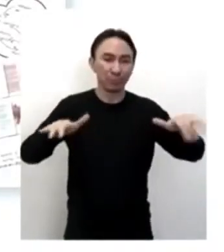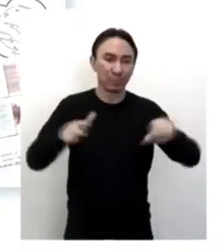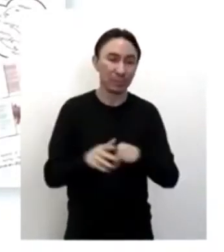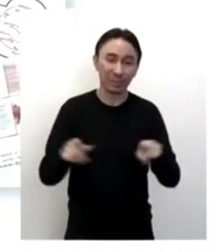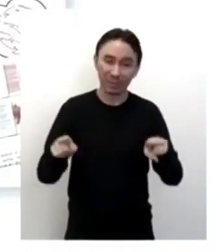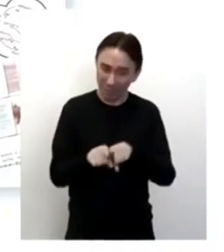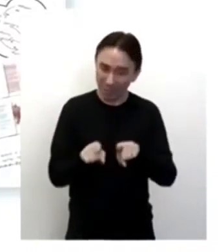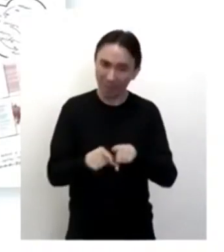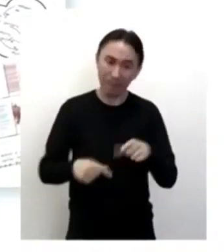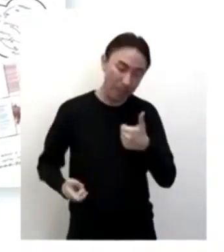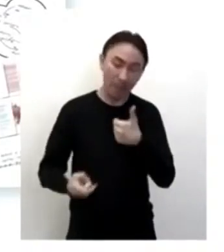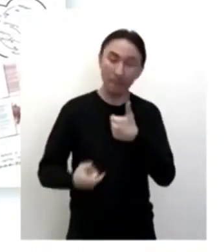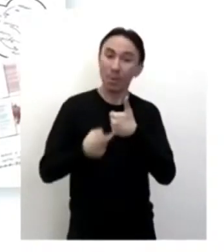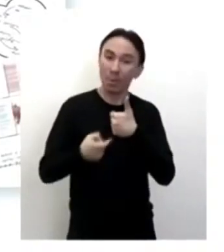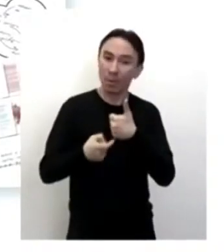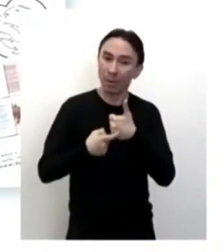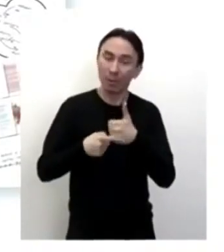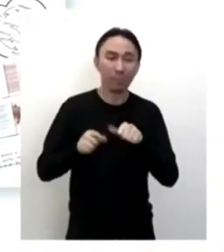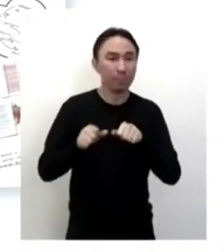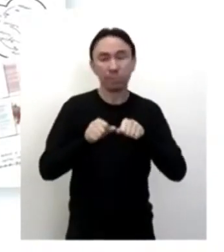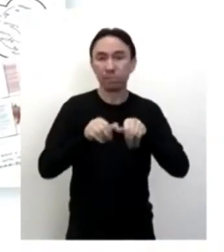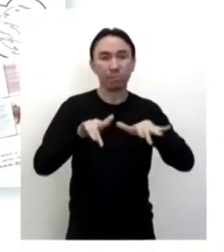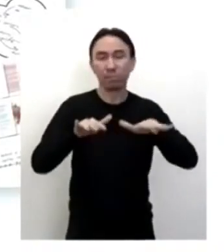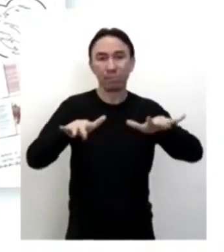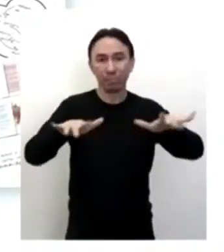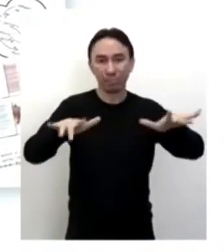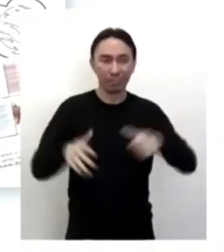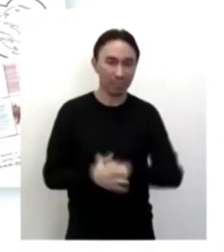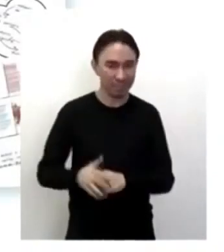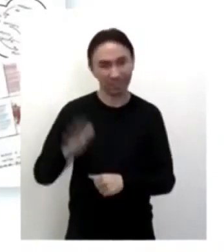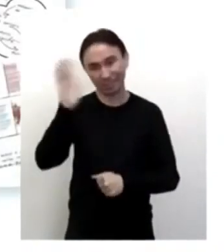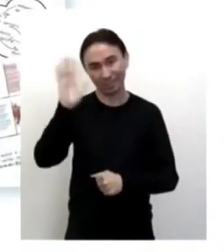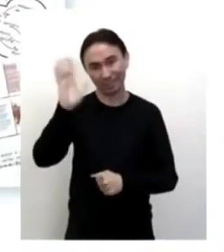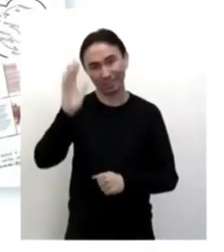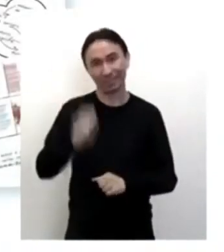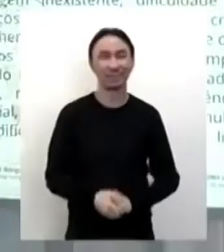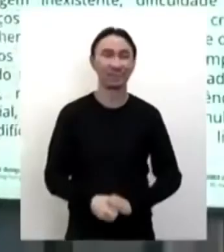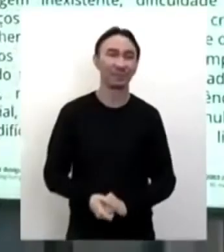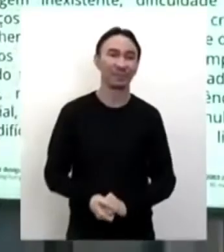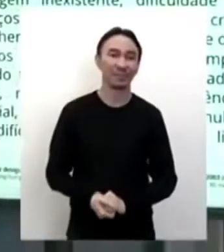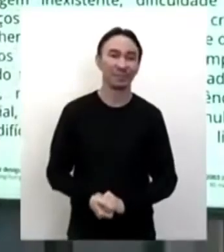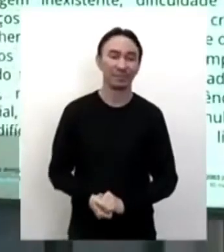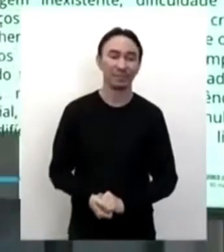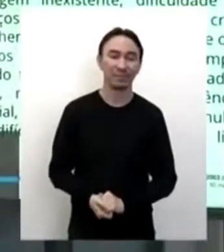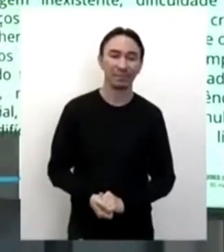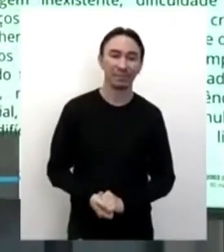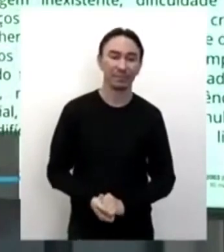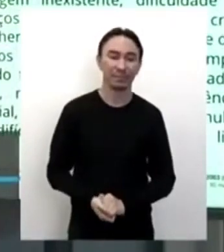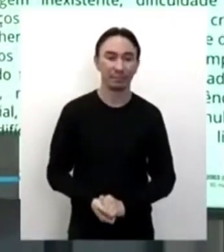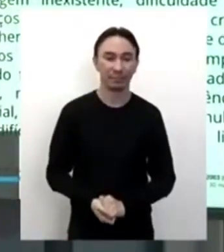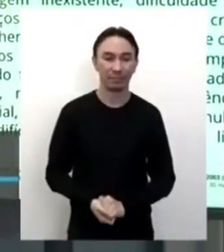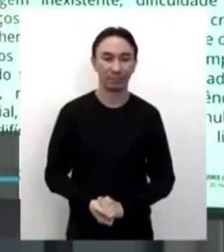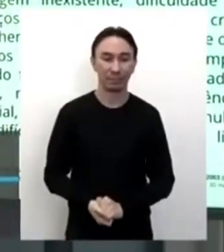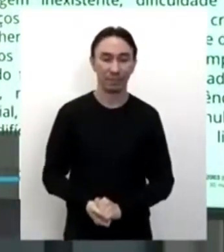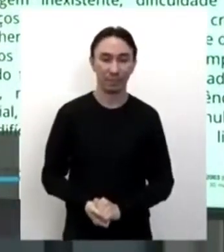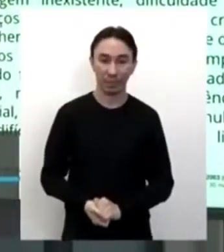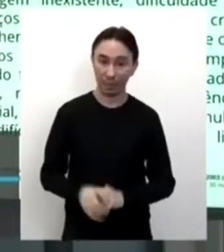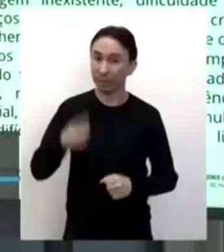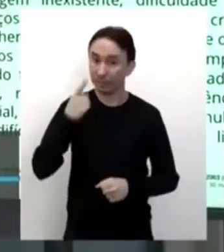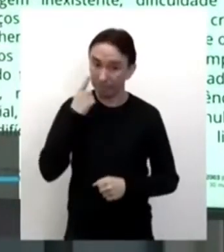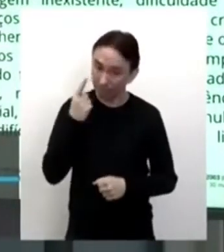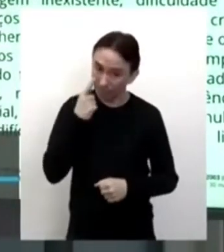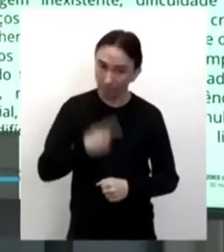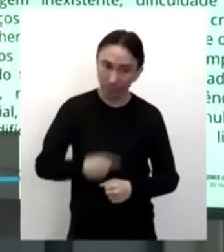nosso canal e nos ajudar a disseminar informação pelo país. Até a próxima! É isso aí. Então esses indicadores aí